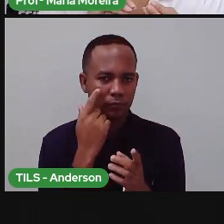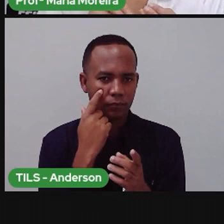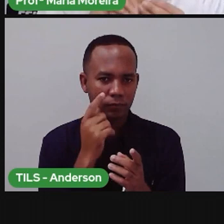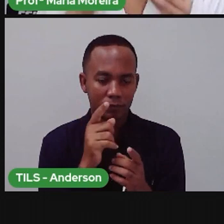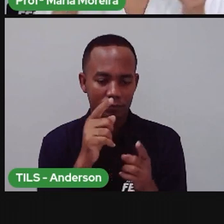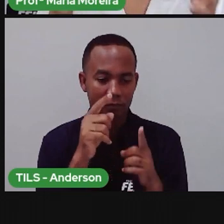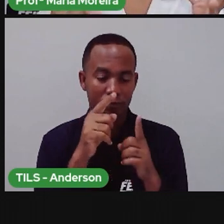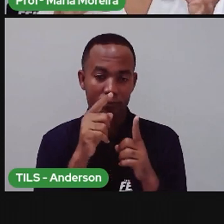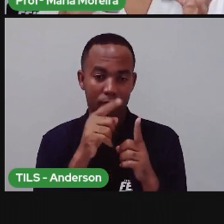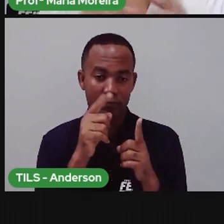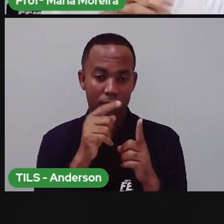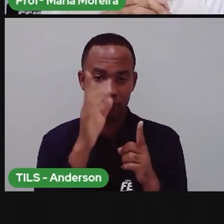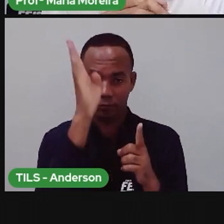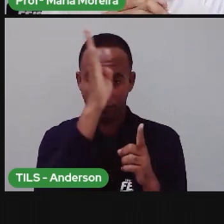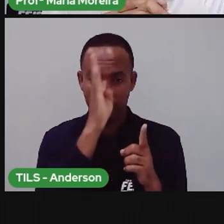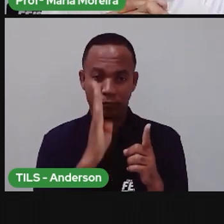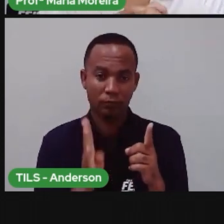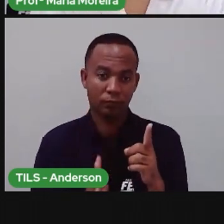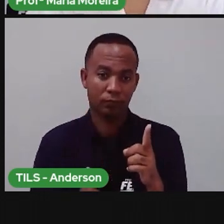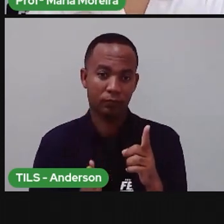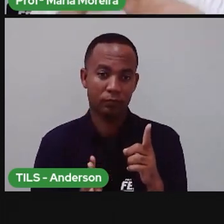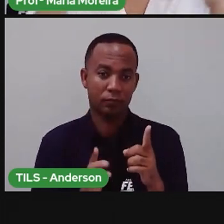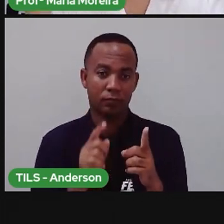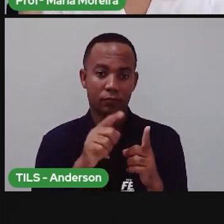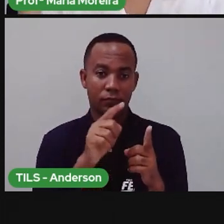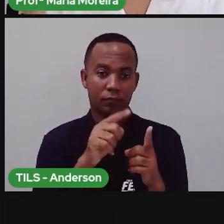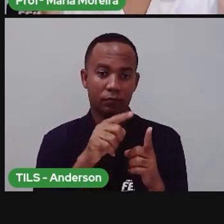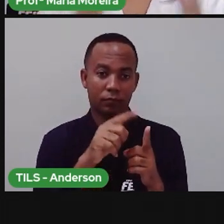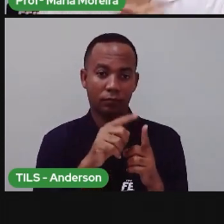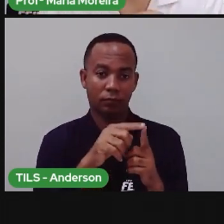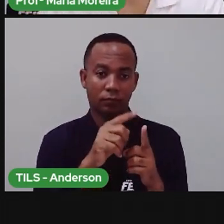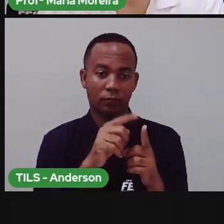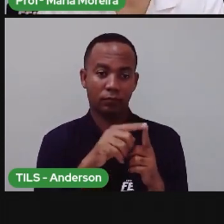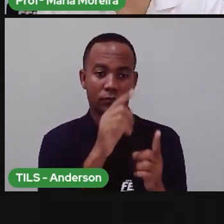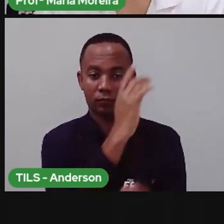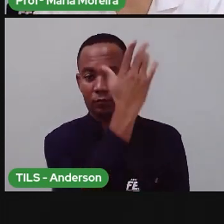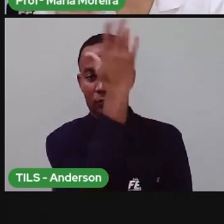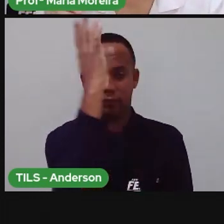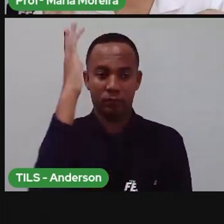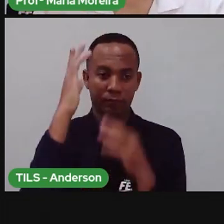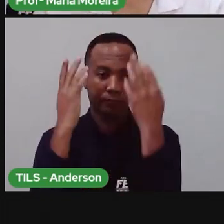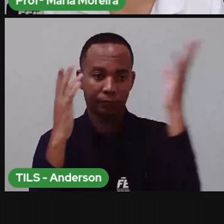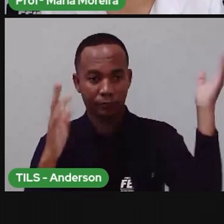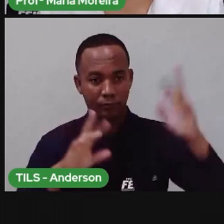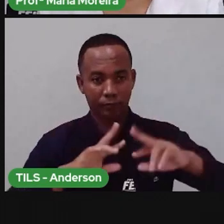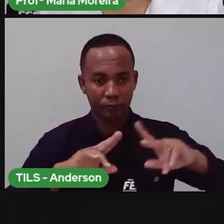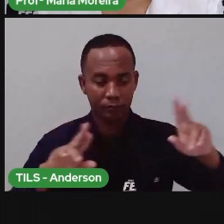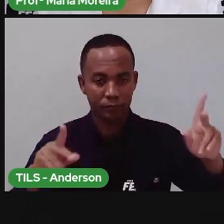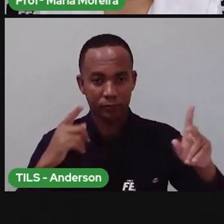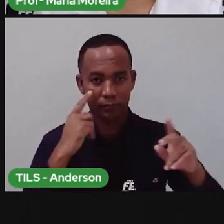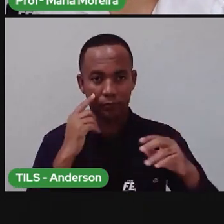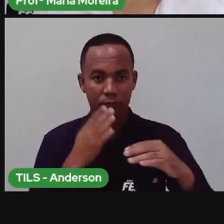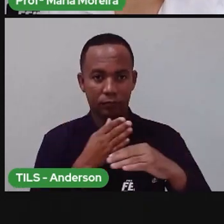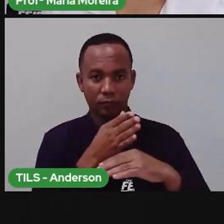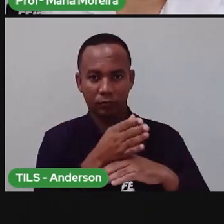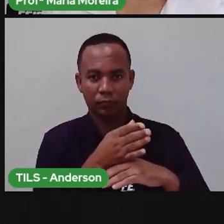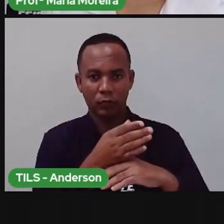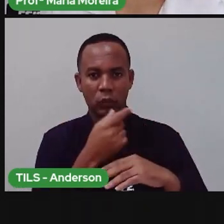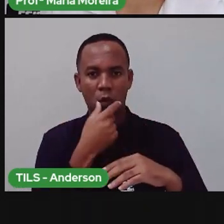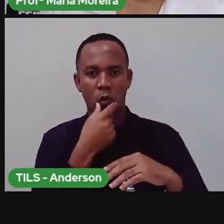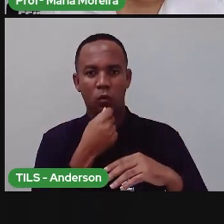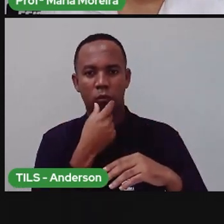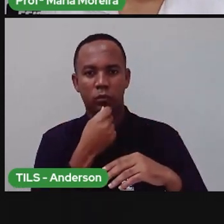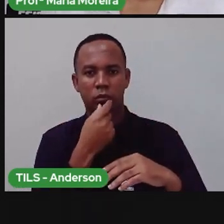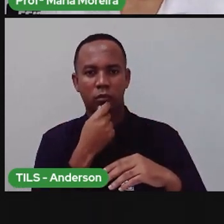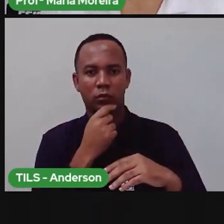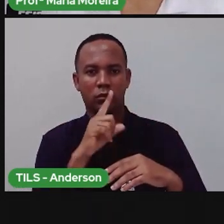onde fica a maior parte das nossas florestas, bora voltar para Marte. Tá melhor do